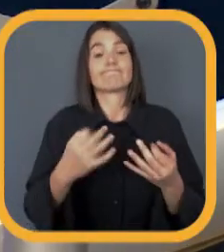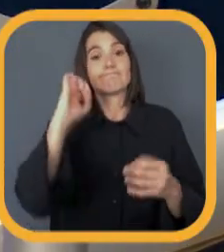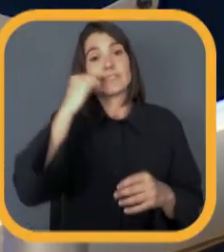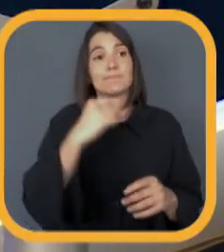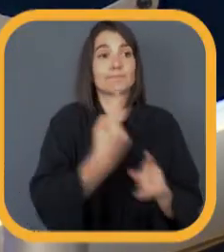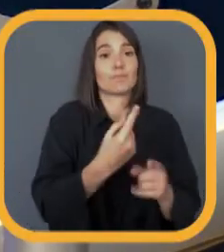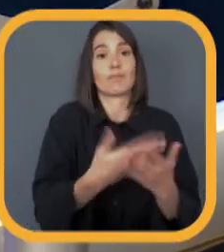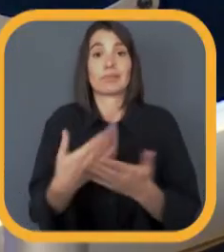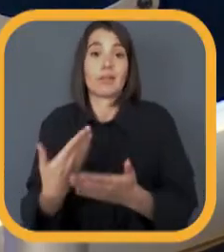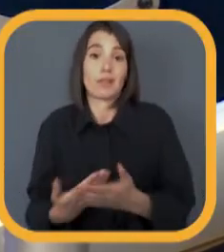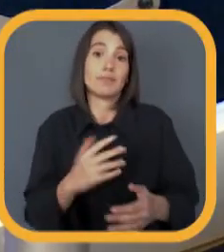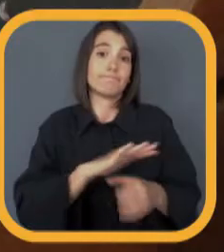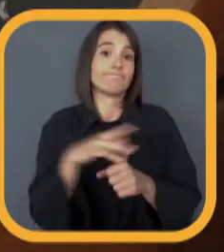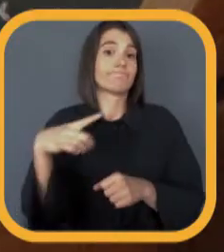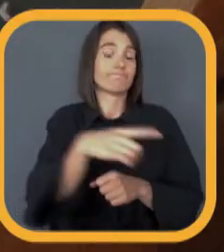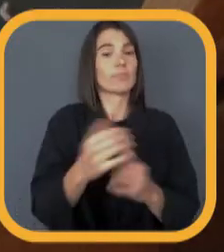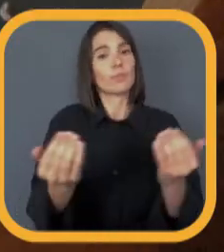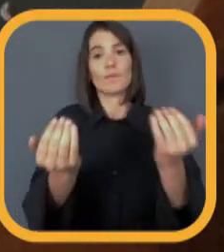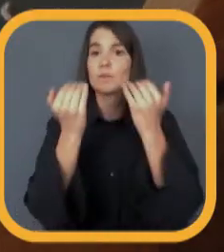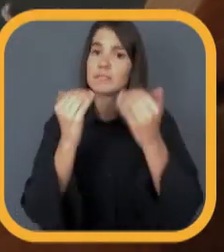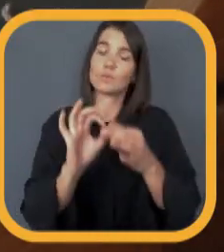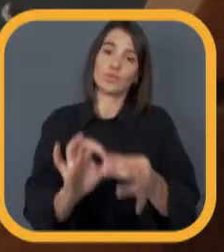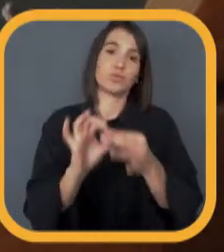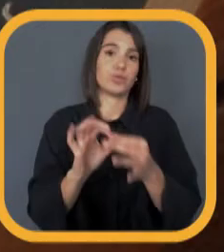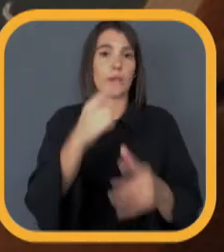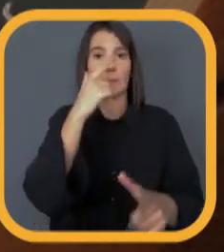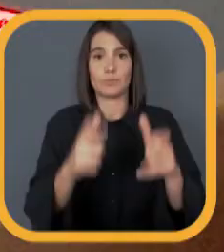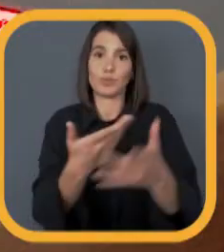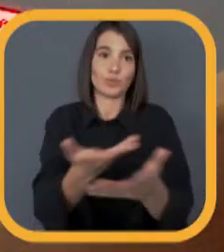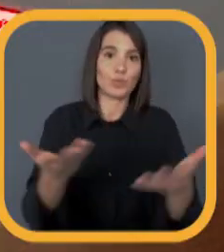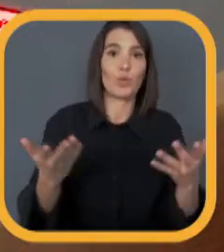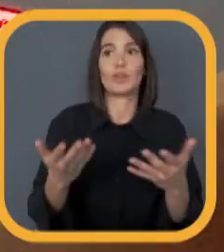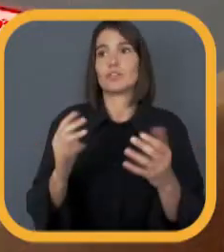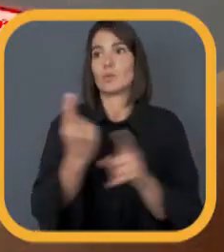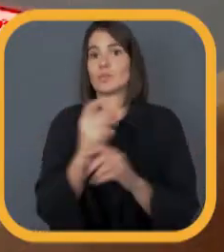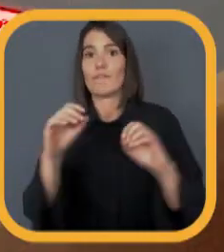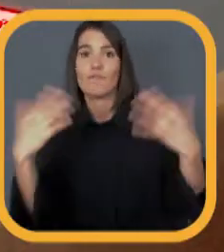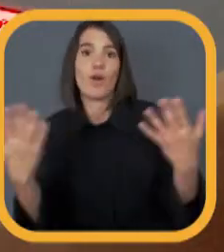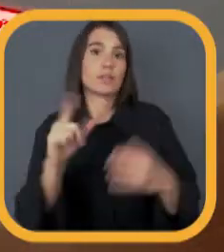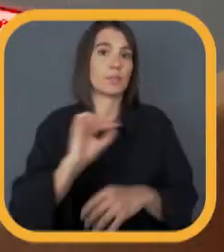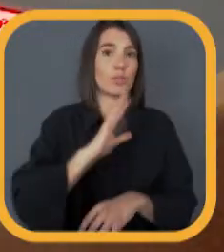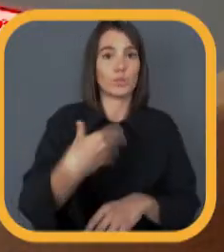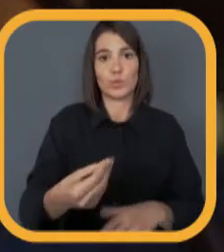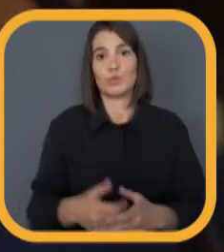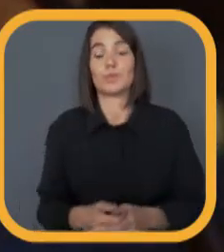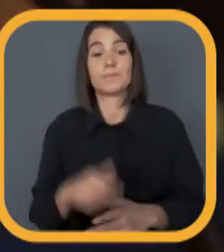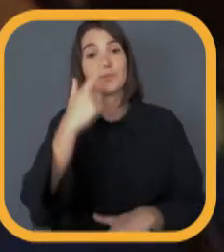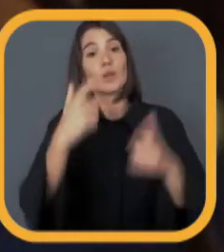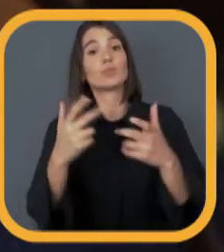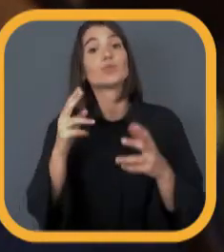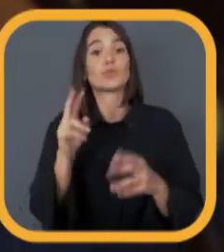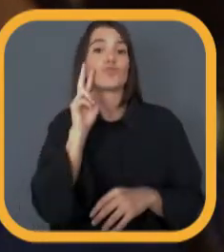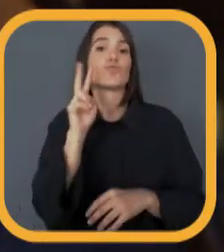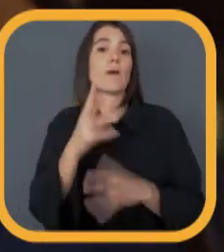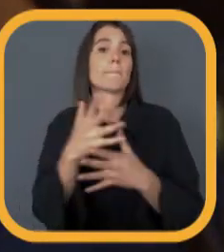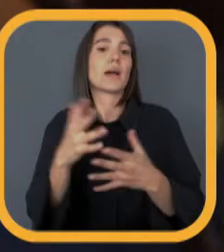dos efeitos colaterais da pandemia da Covid-19, a informação é um elo de ligação das pessoas ao exterior e ao resto do mundo. As